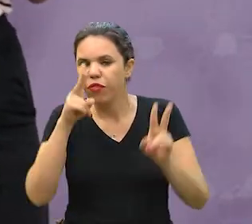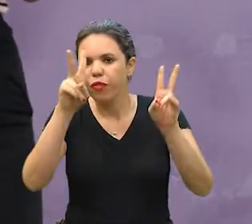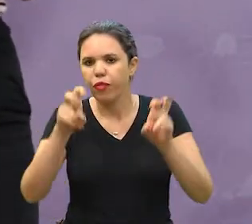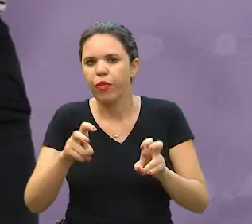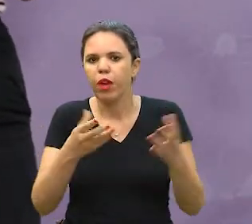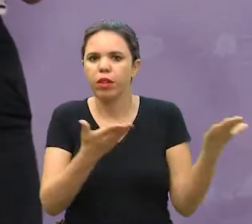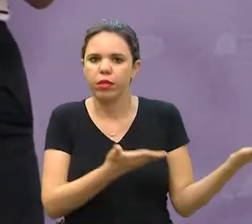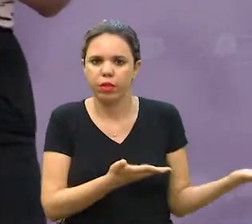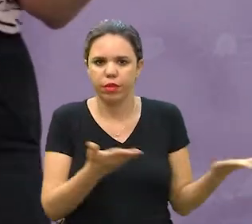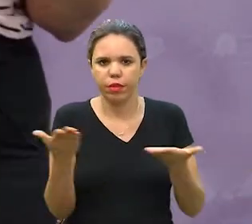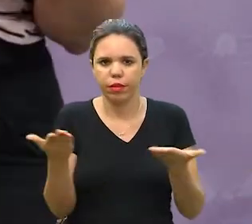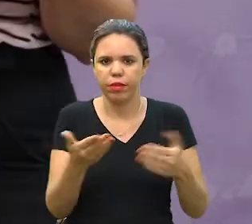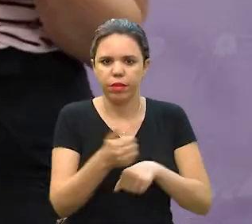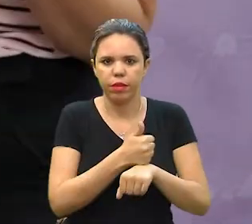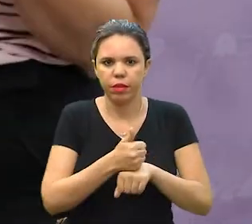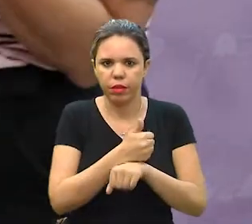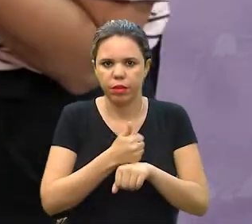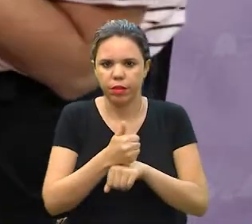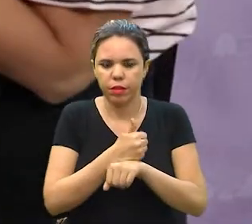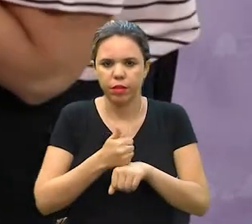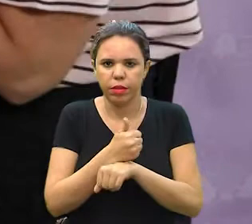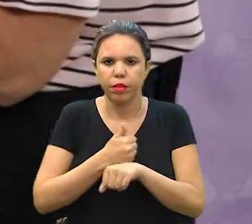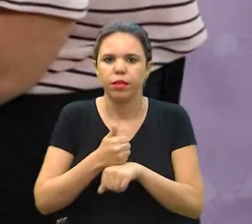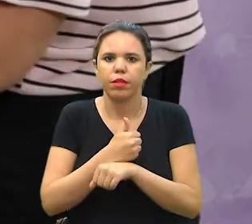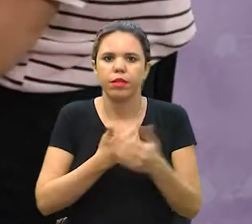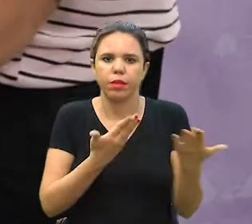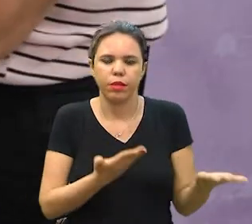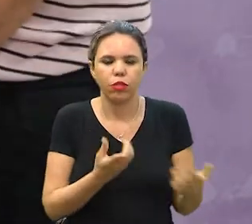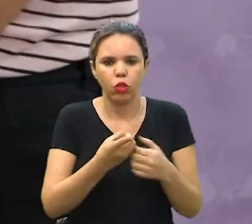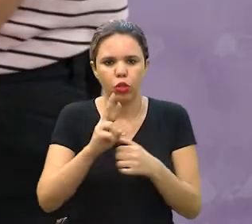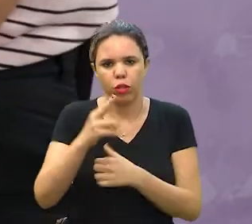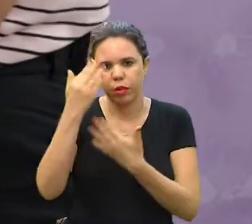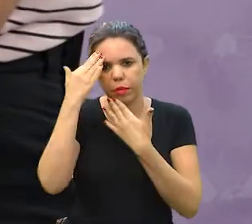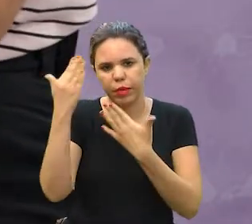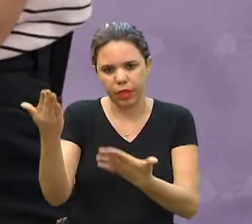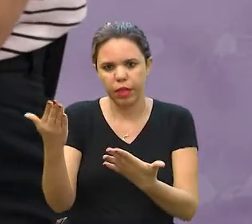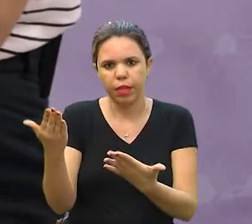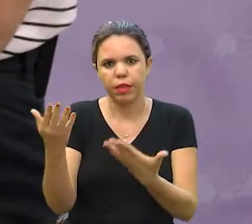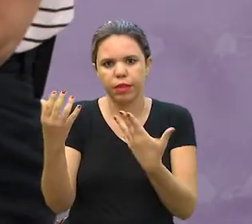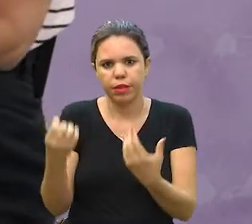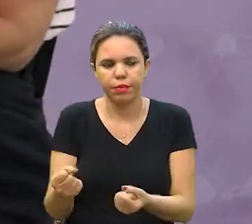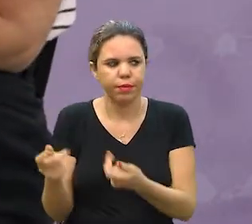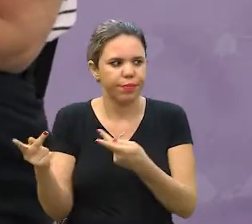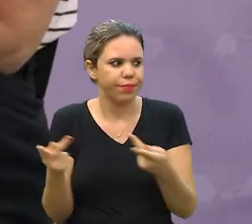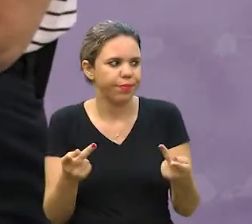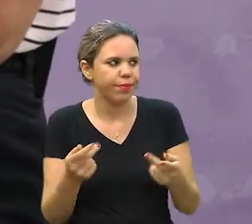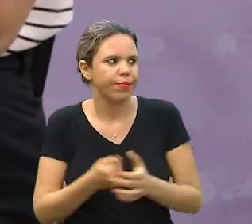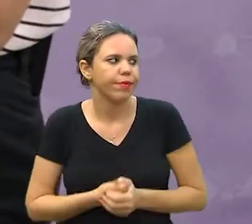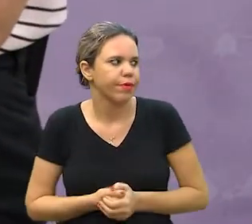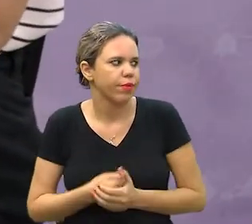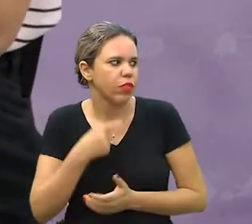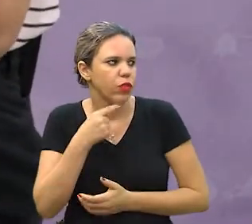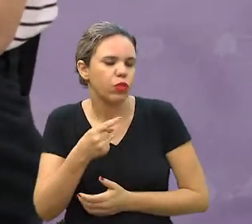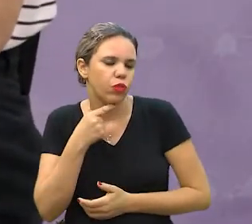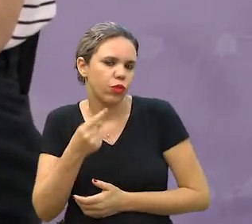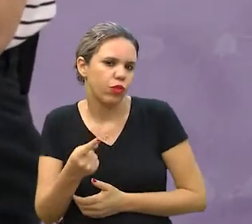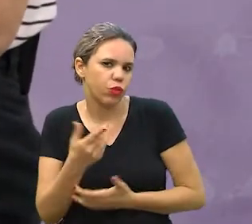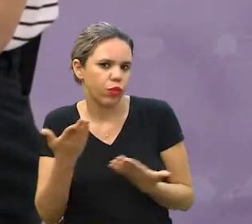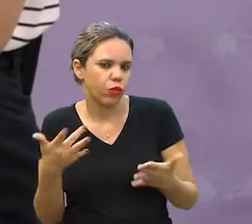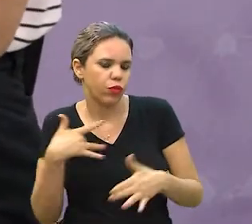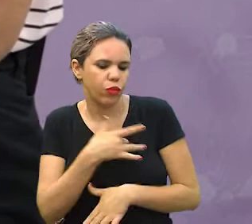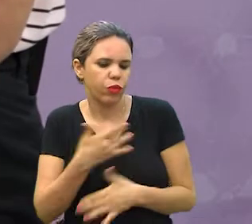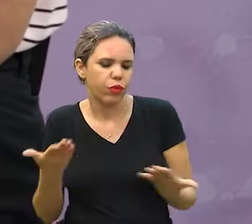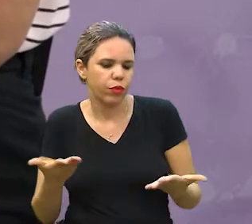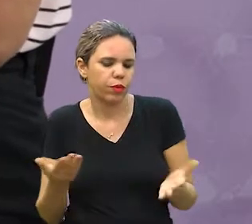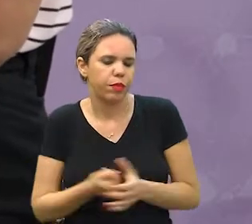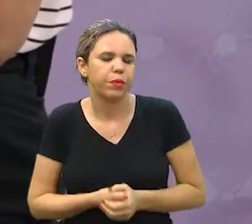falar sobre esse tema, eu recebo aqui a Avelina Barros. Doutora, muito obrigada por aceitar o nosso convite e tirar essas dúvidas aqui no